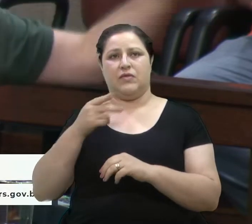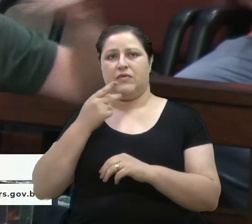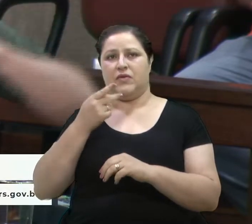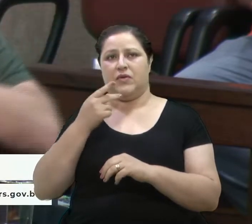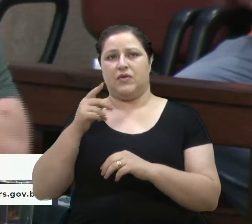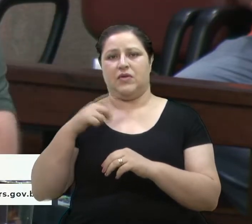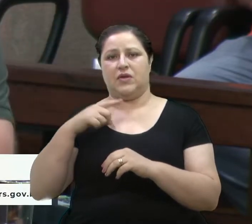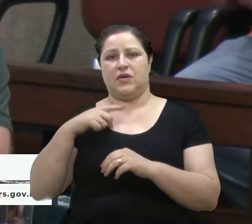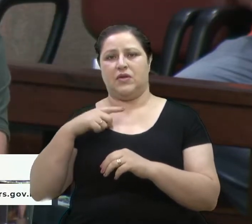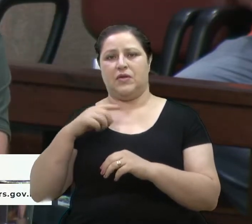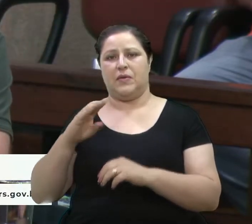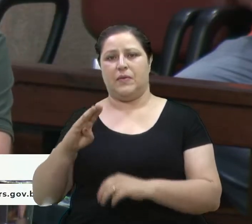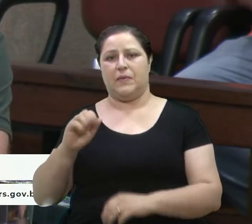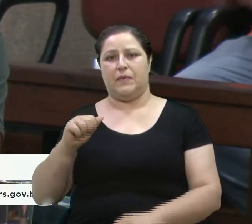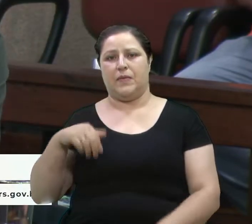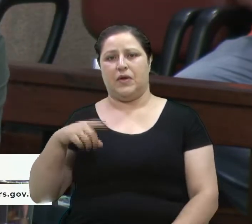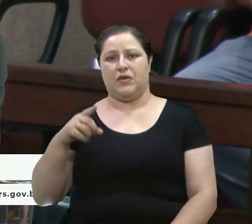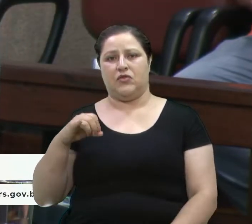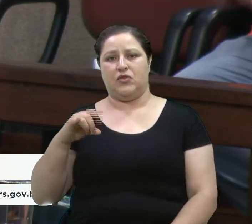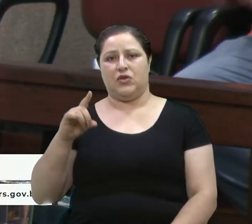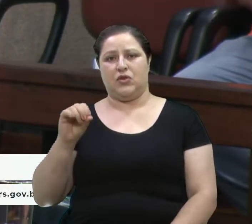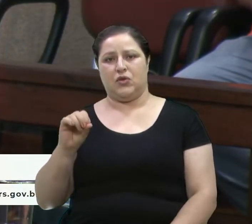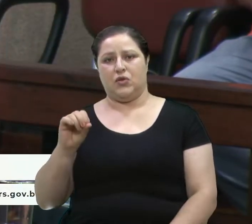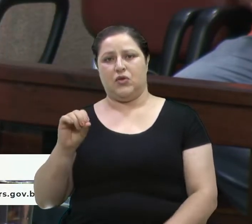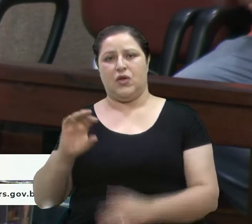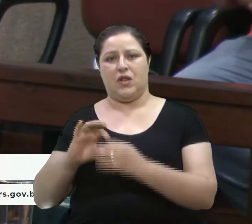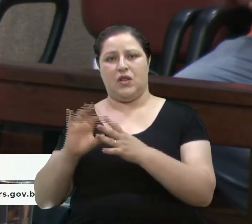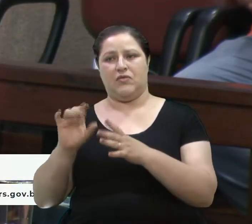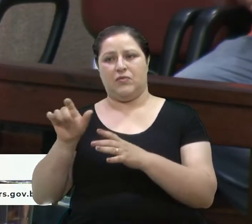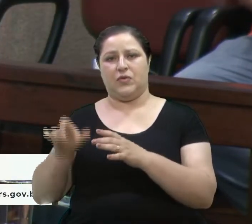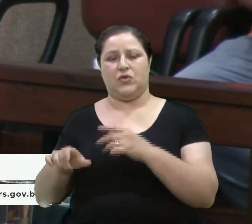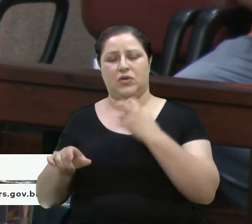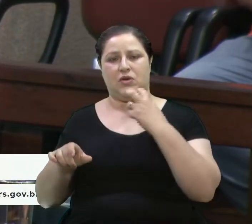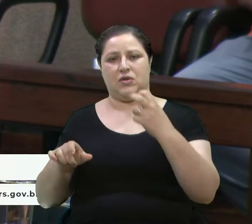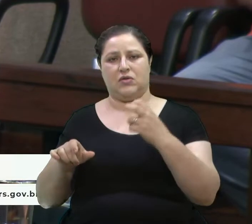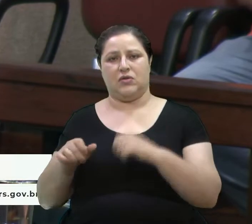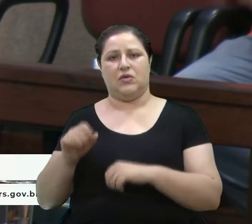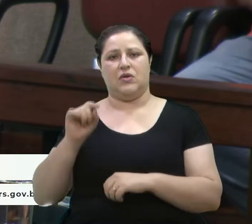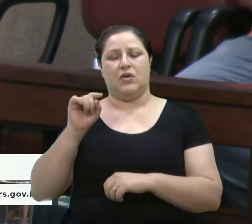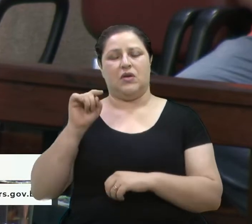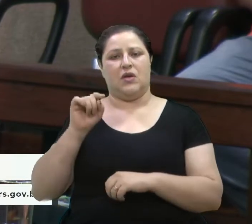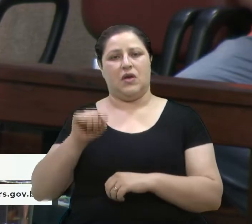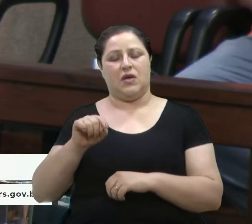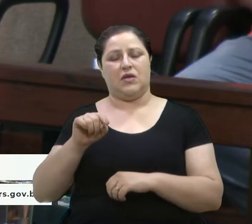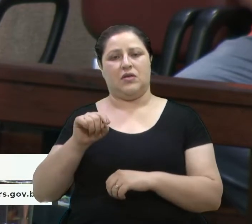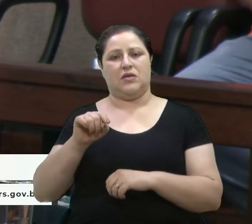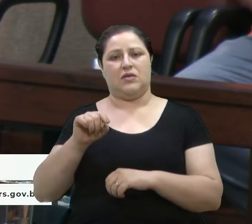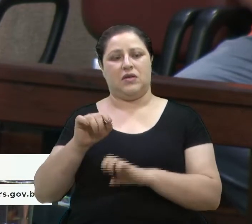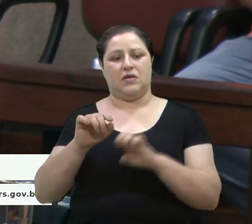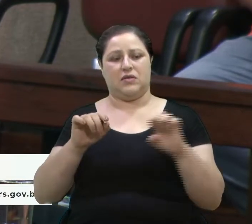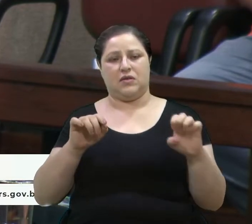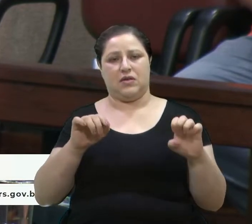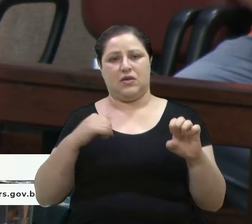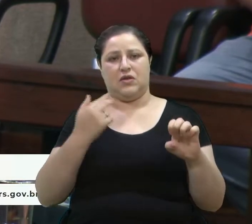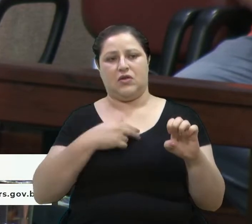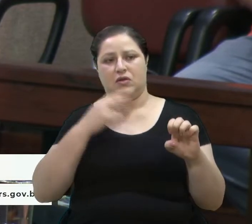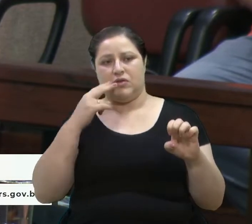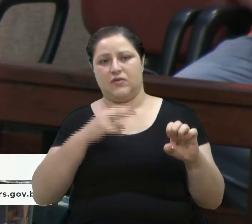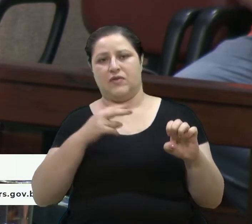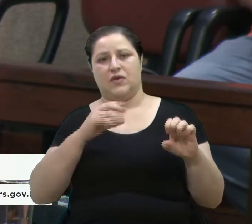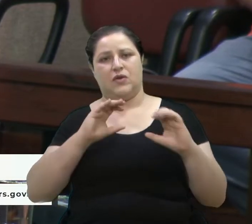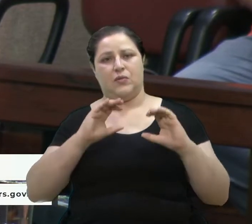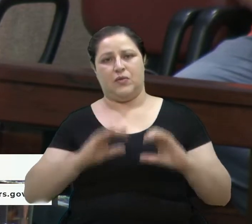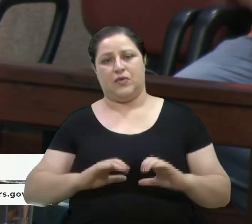né? Bandido livre, ele não é. Então, normalmente, esse tipo de postura que a gente vê da esquerda, muitas vezes, né? Eu